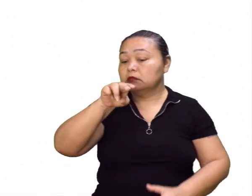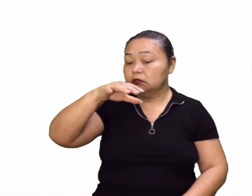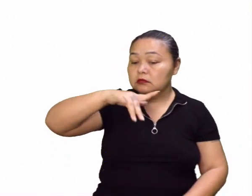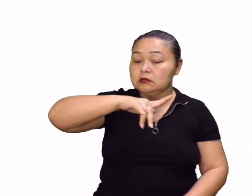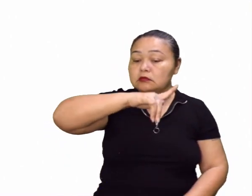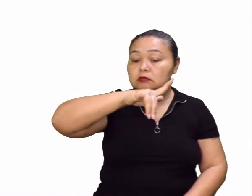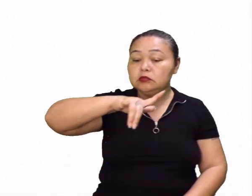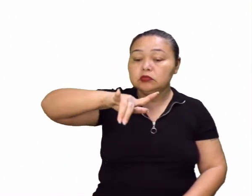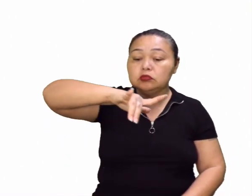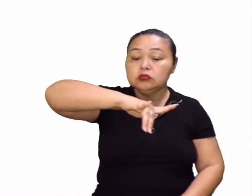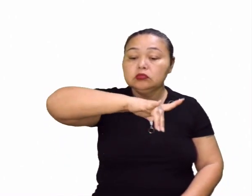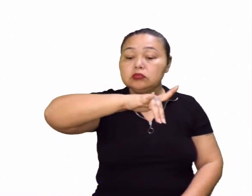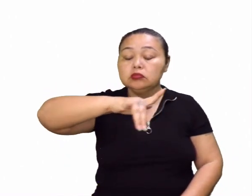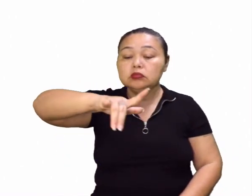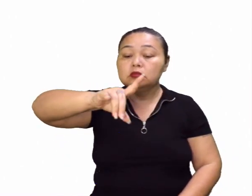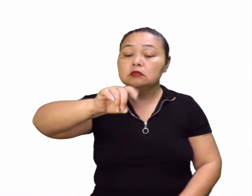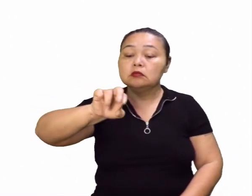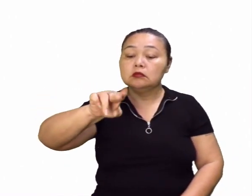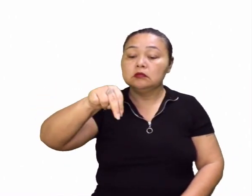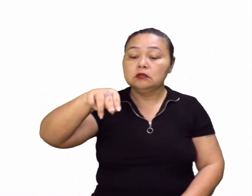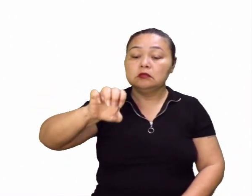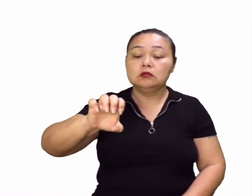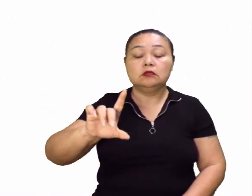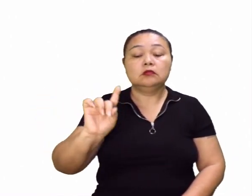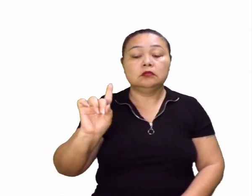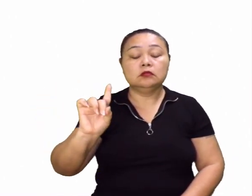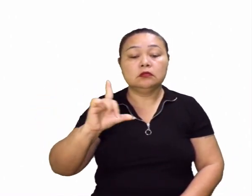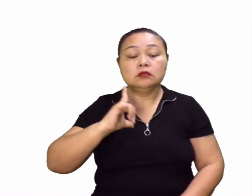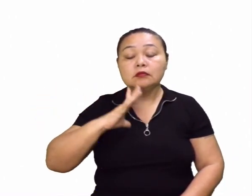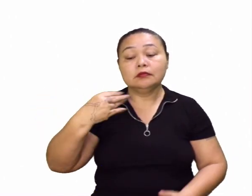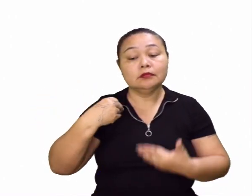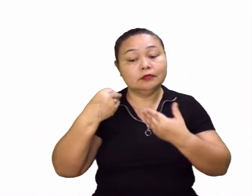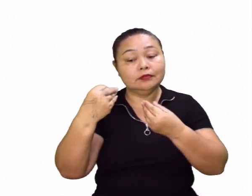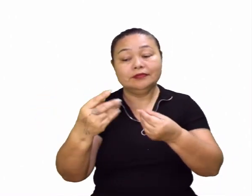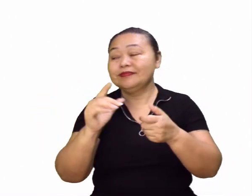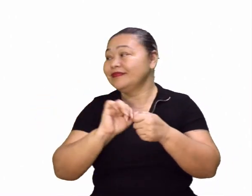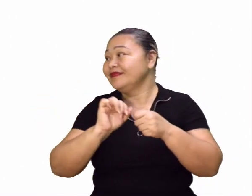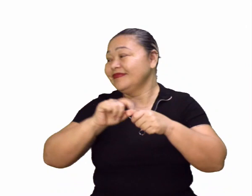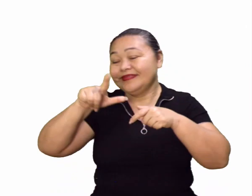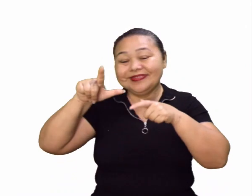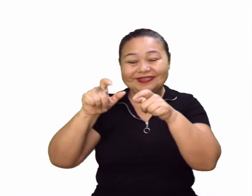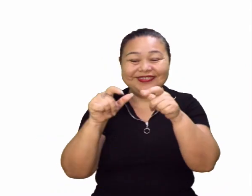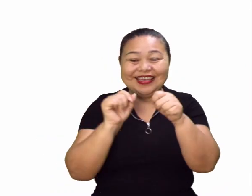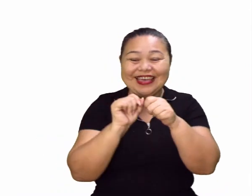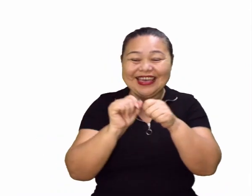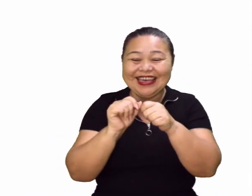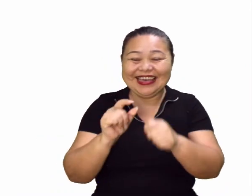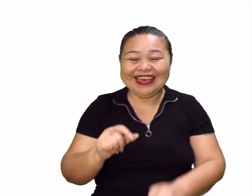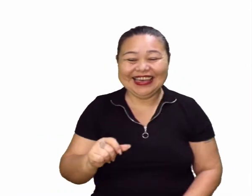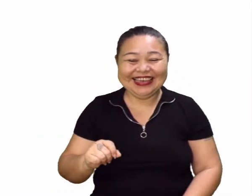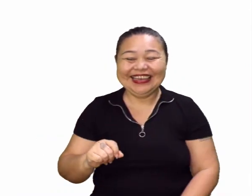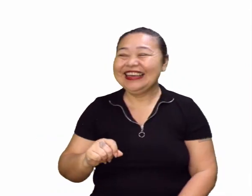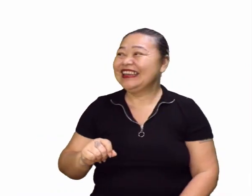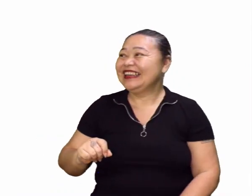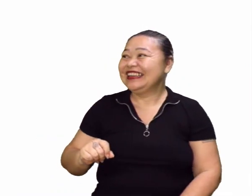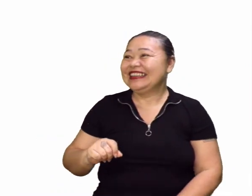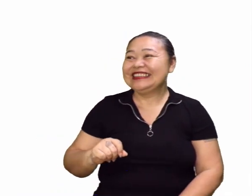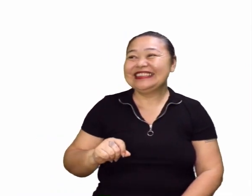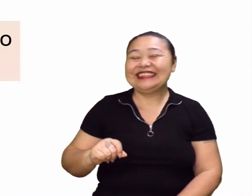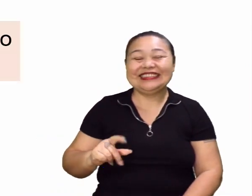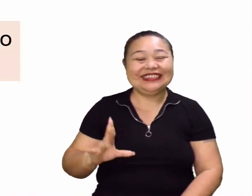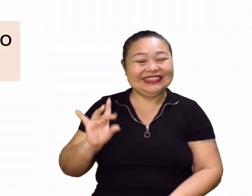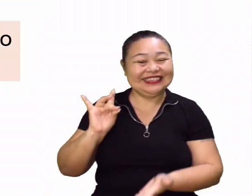fazer isso Muito também. bem. Não é isso? Se o drone faz até entrega, imagina tirar foto, hein? Não é verdade?